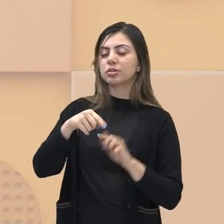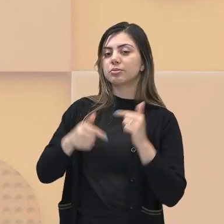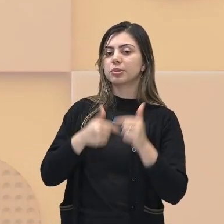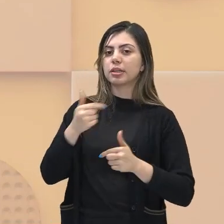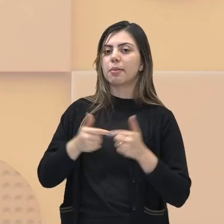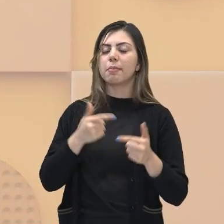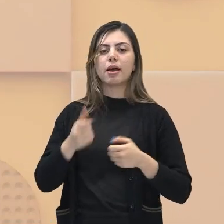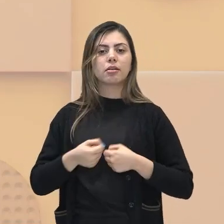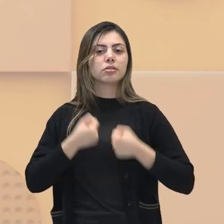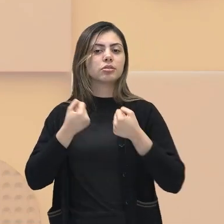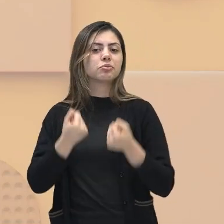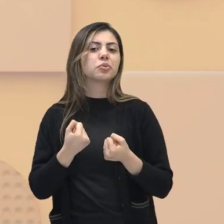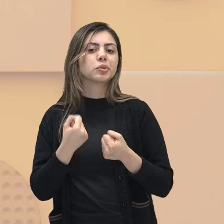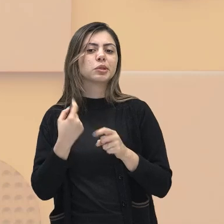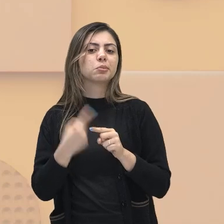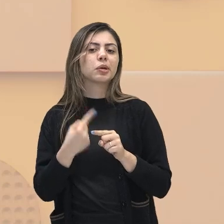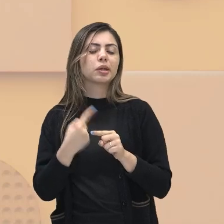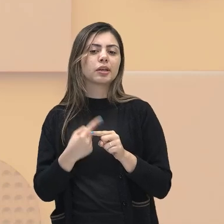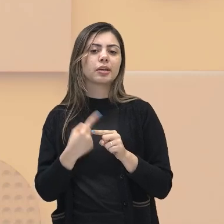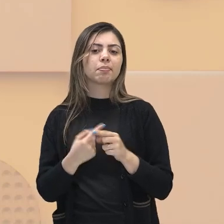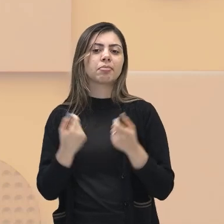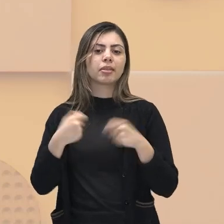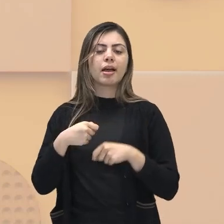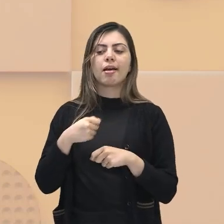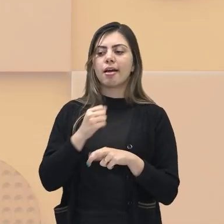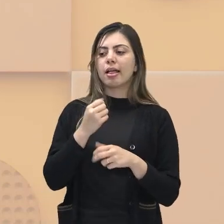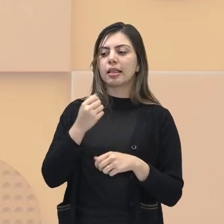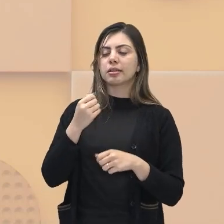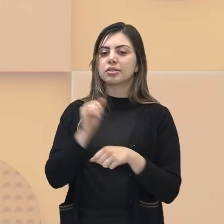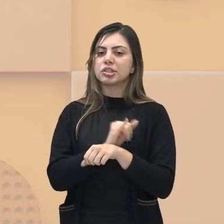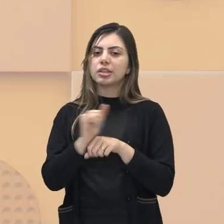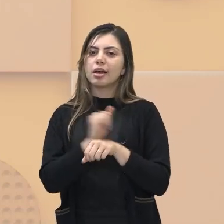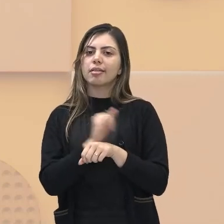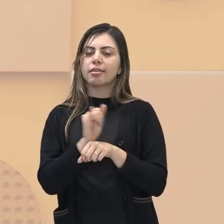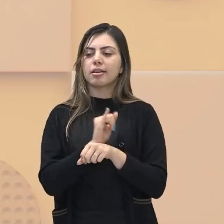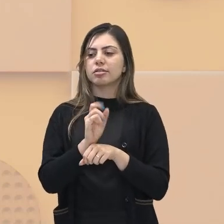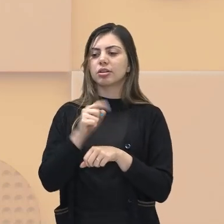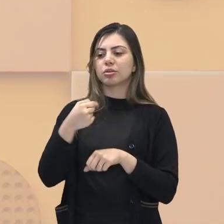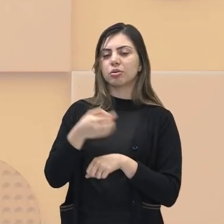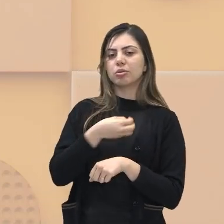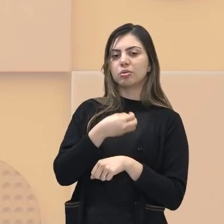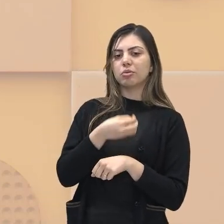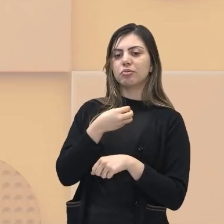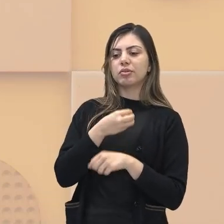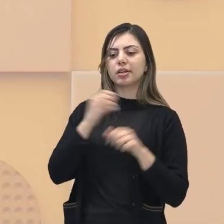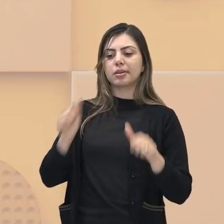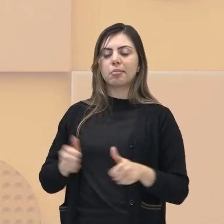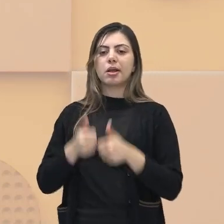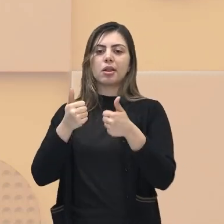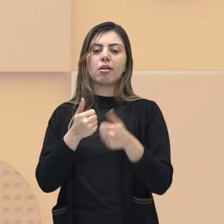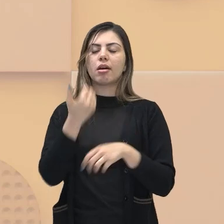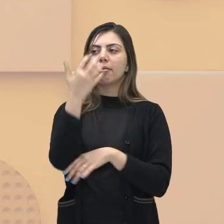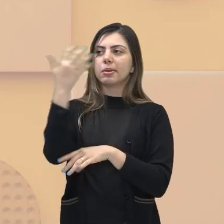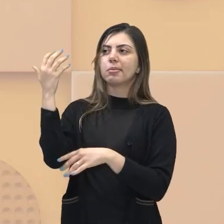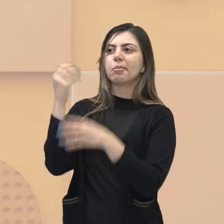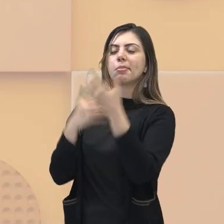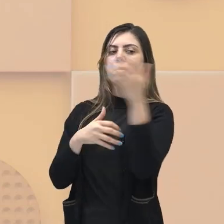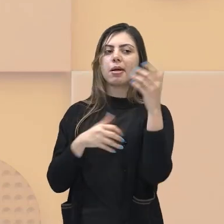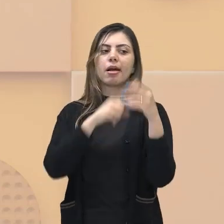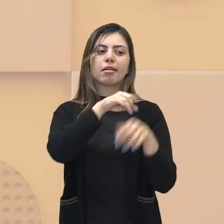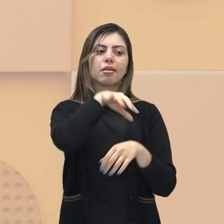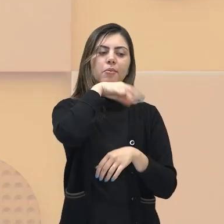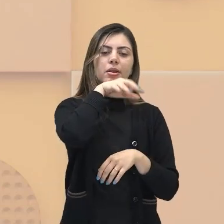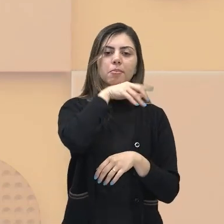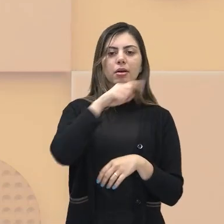nossa força, produzir meios cada vez mais eficazes de dominarmos o meio ambiente, de dominarmos os outros animais